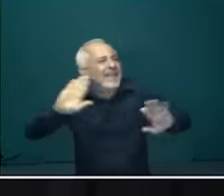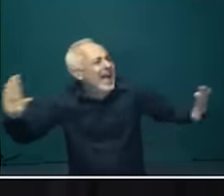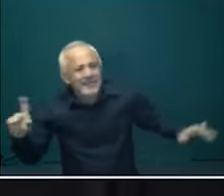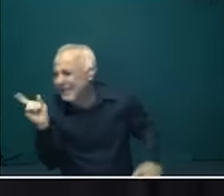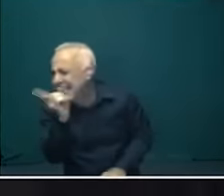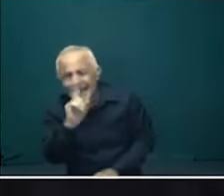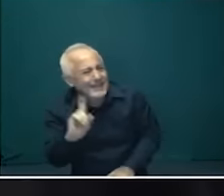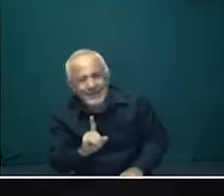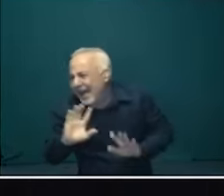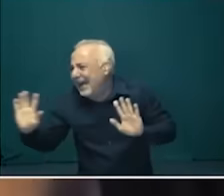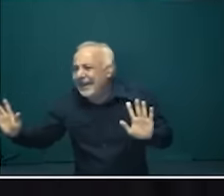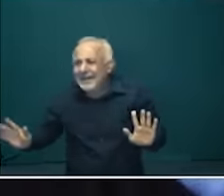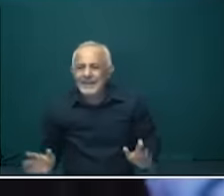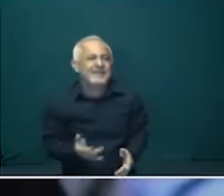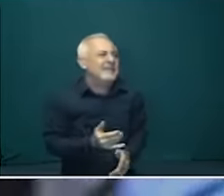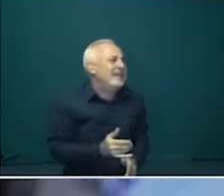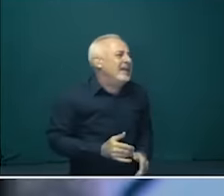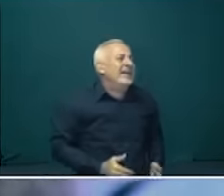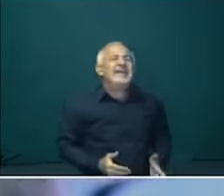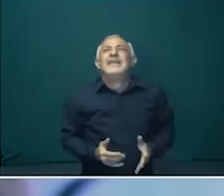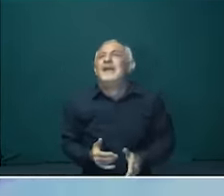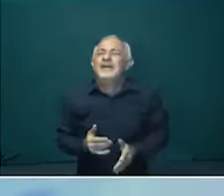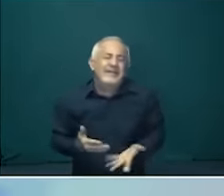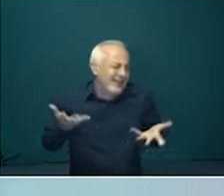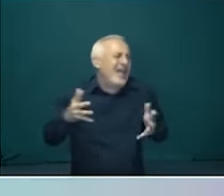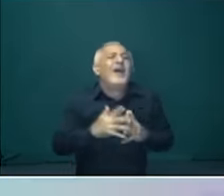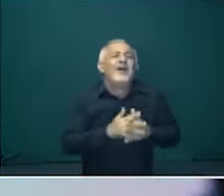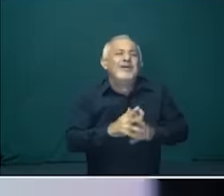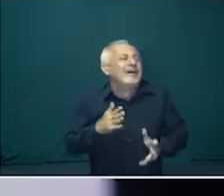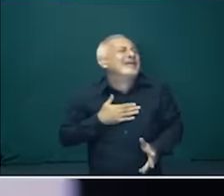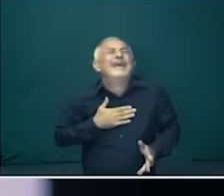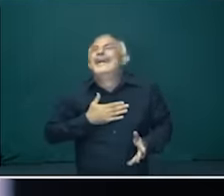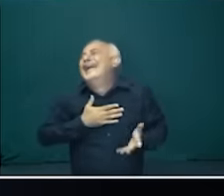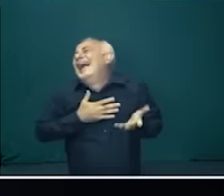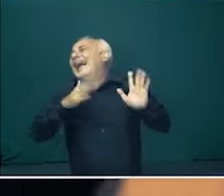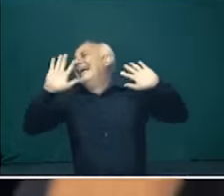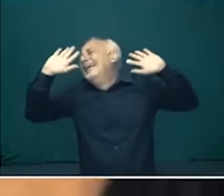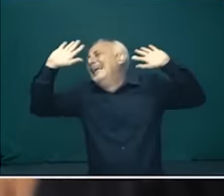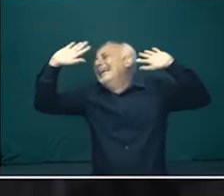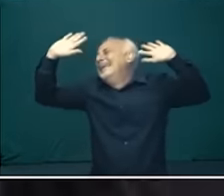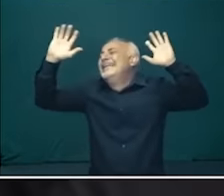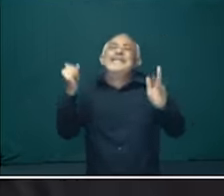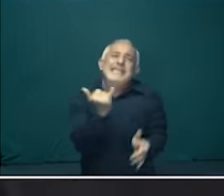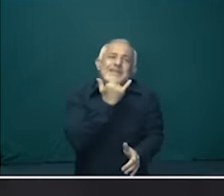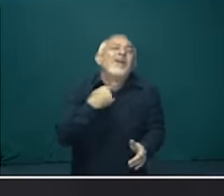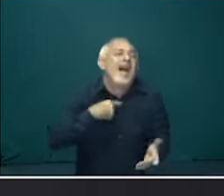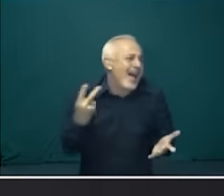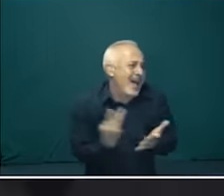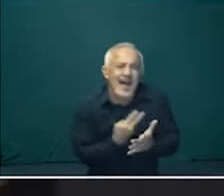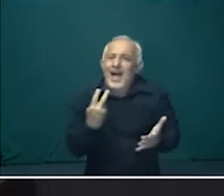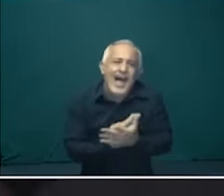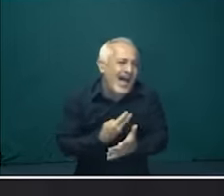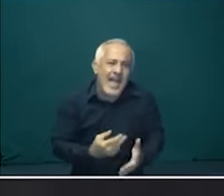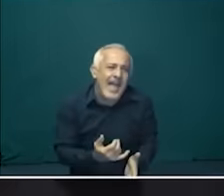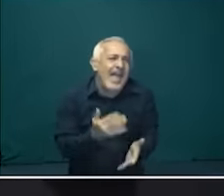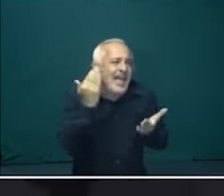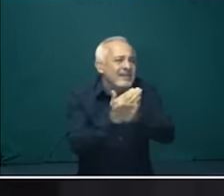tava terminando, não. Você confundiu seu coração. Eu não tava